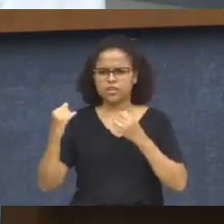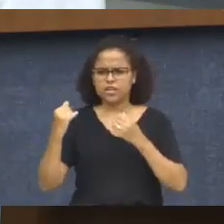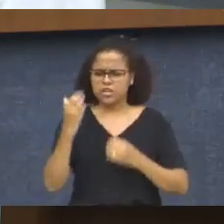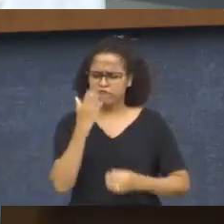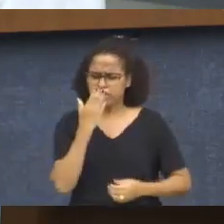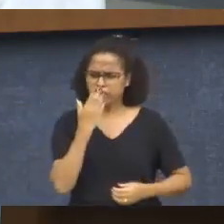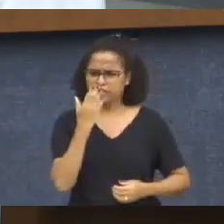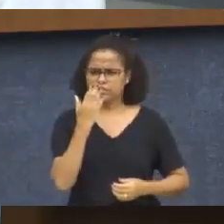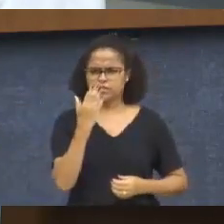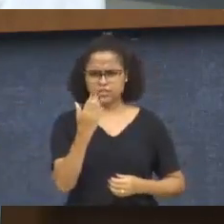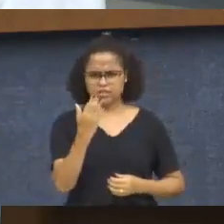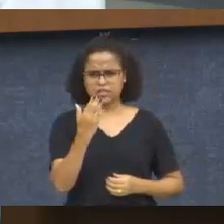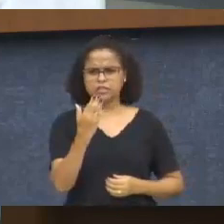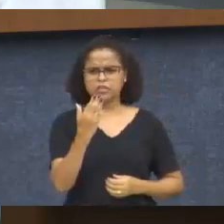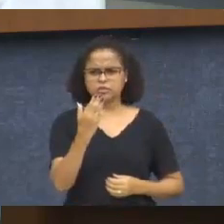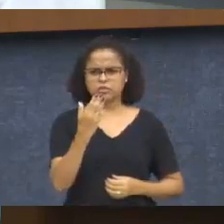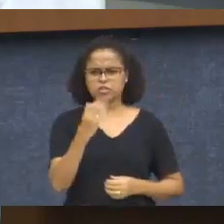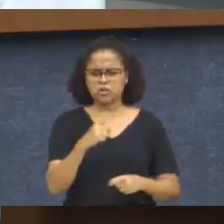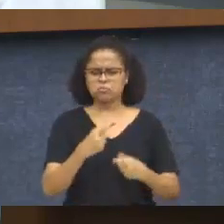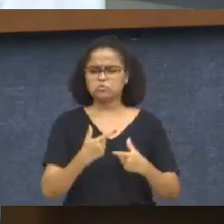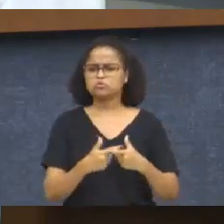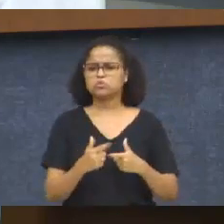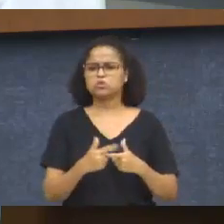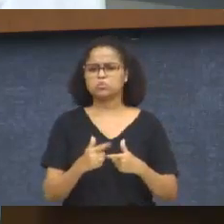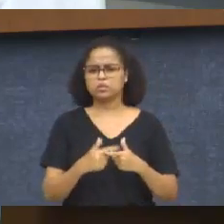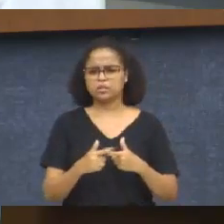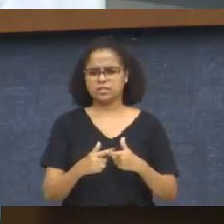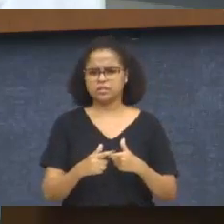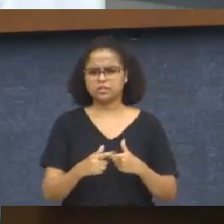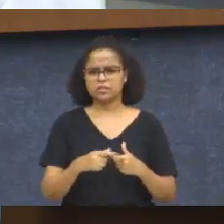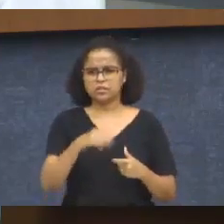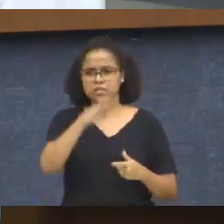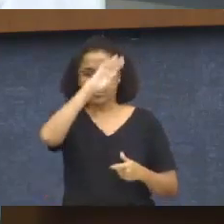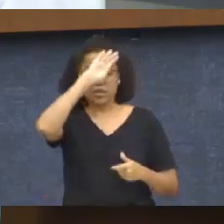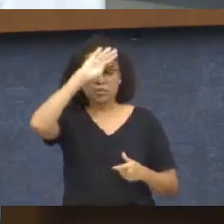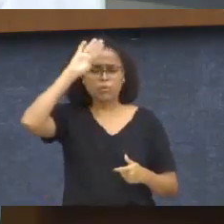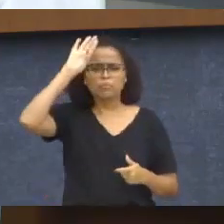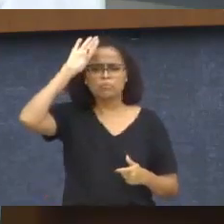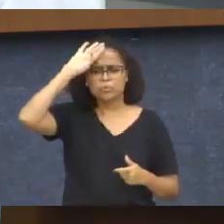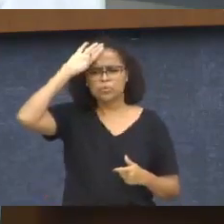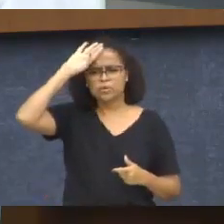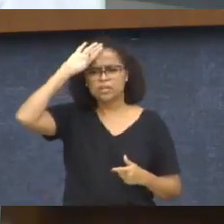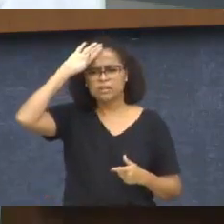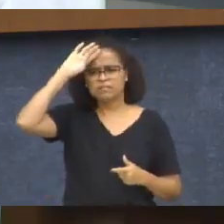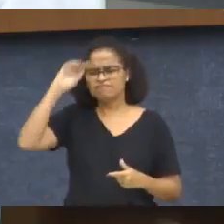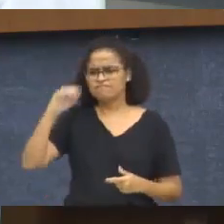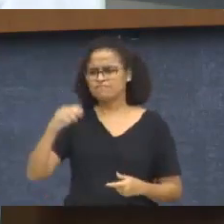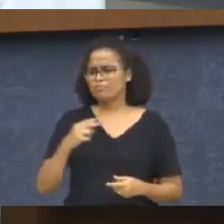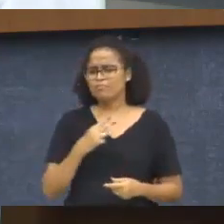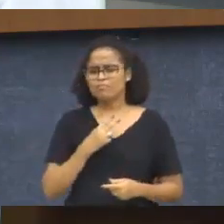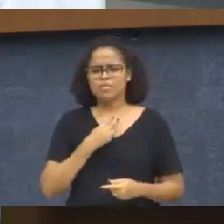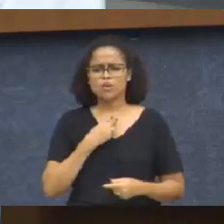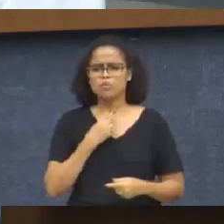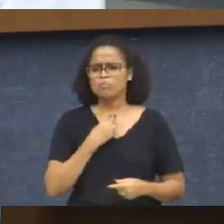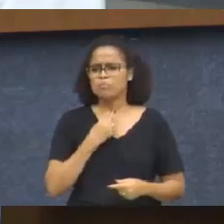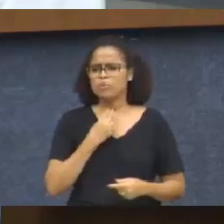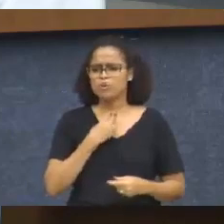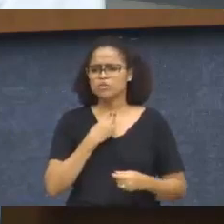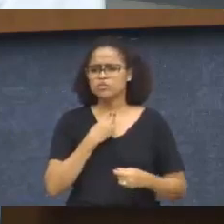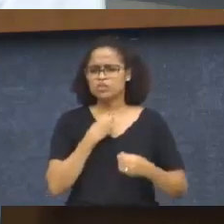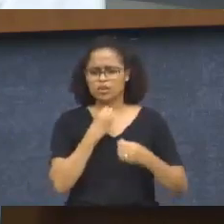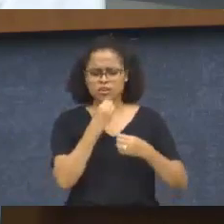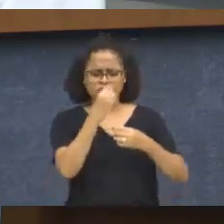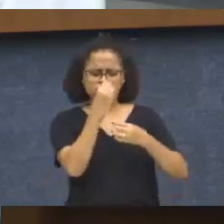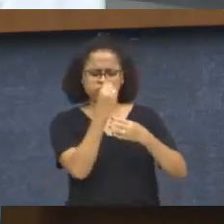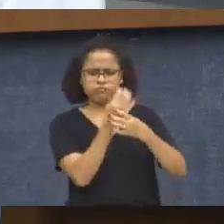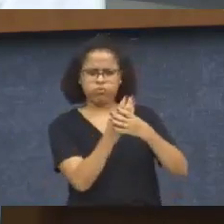de frente, com seriedade, com transparência. A Pampulha não pode continuar sendo um ralo do dinheiro